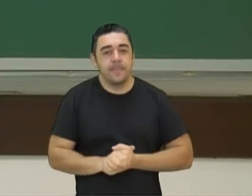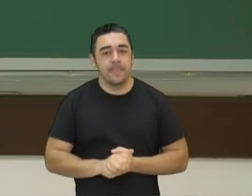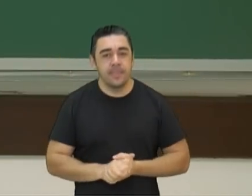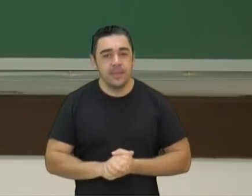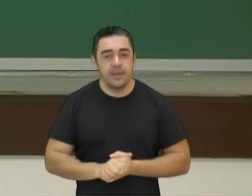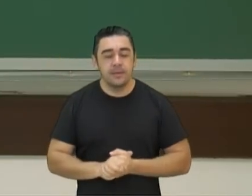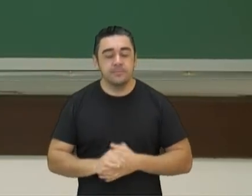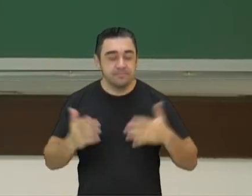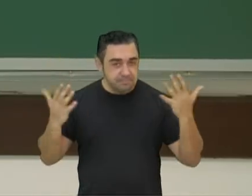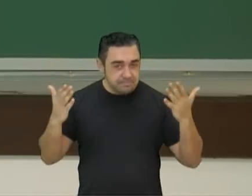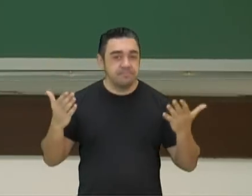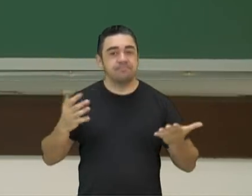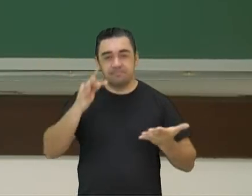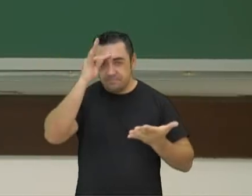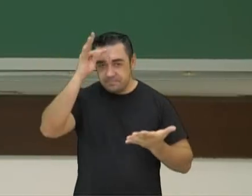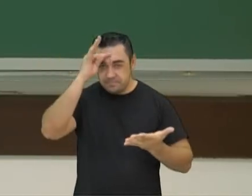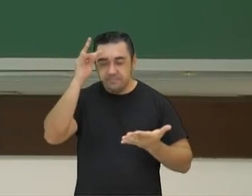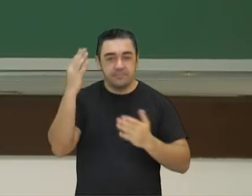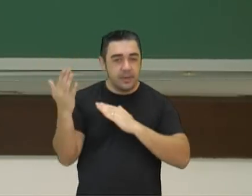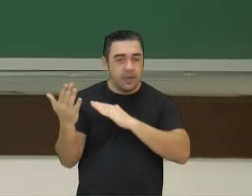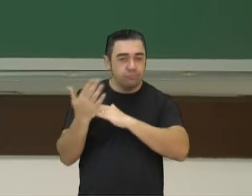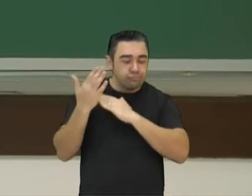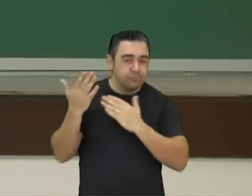Isso, parabéns, Thiago, pela ajuda que você nos dá.